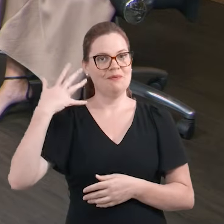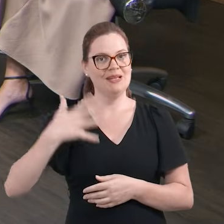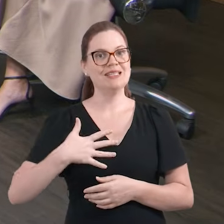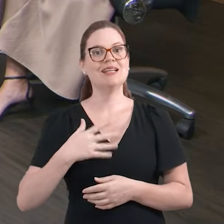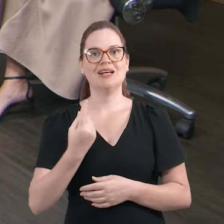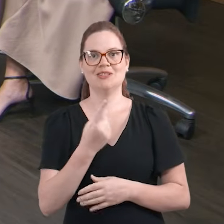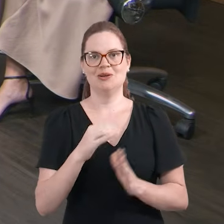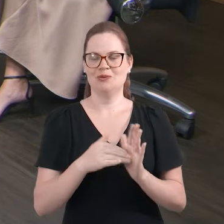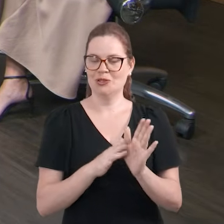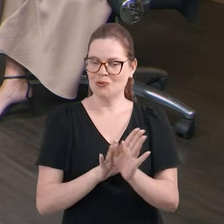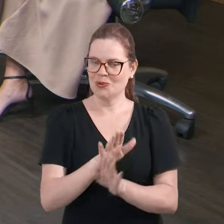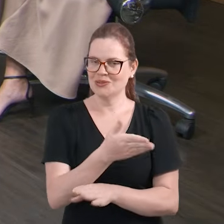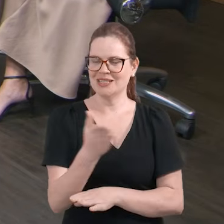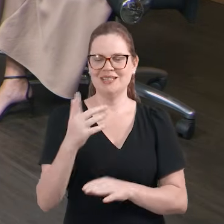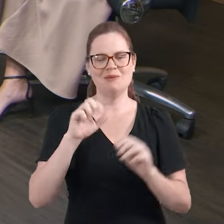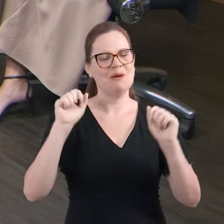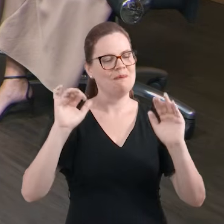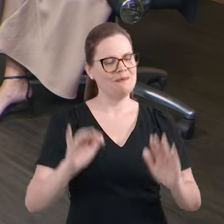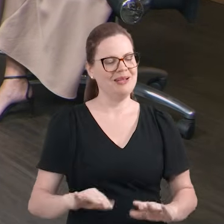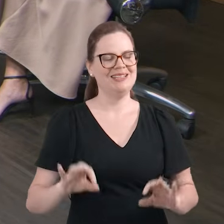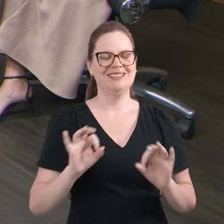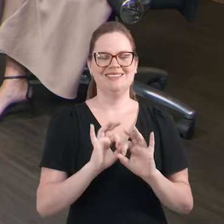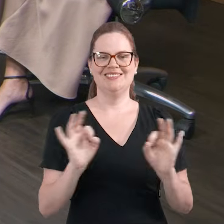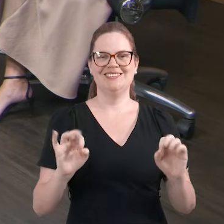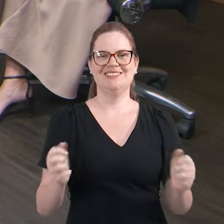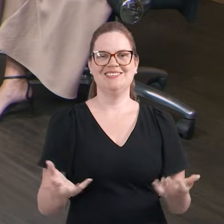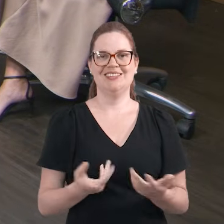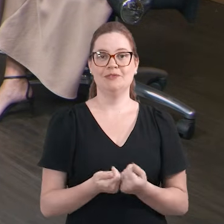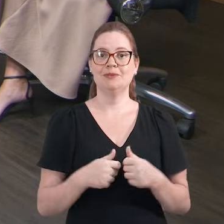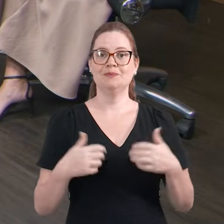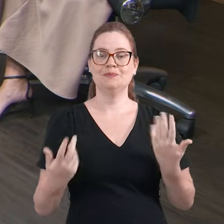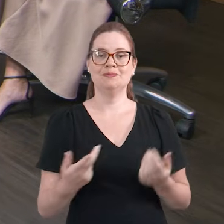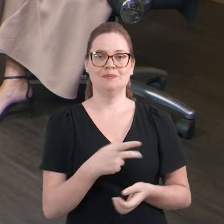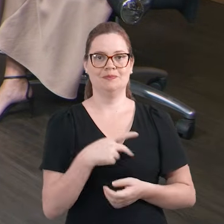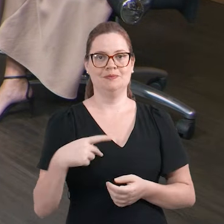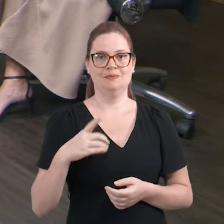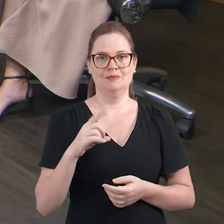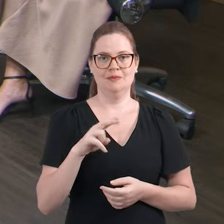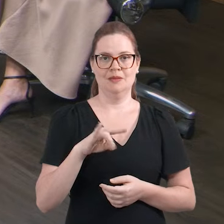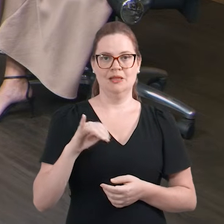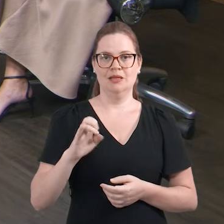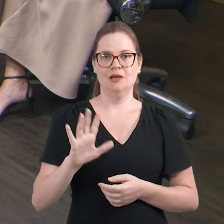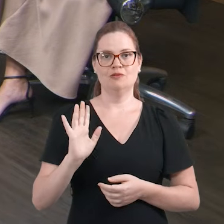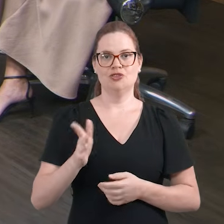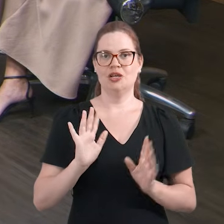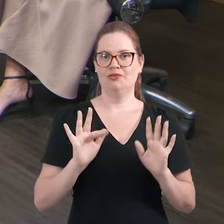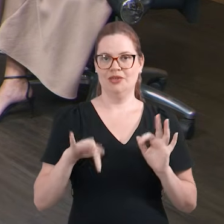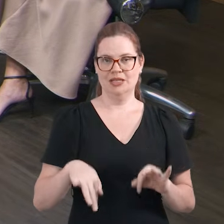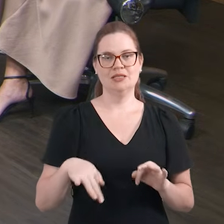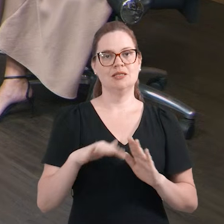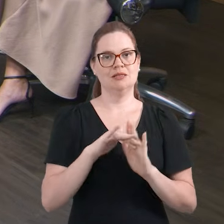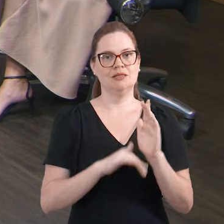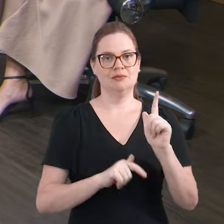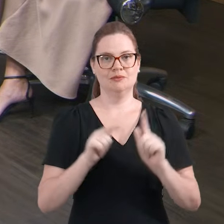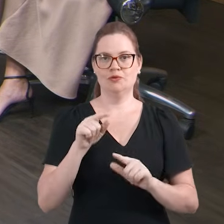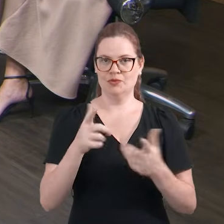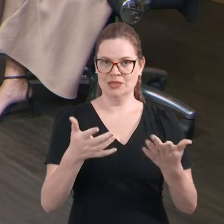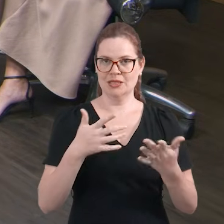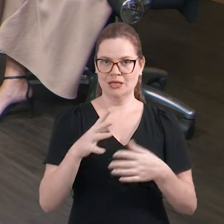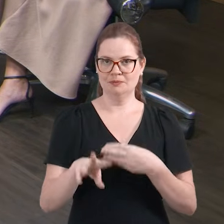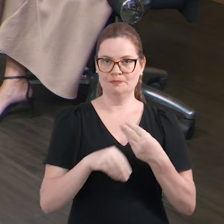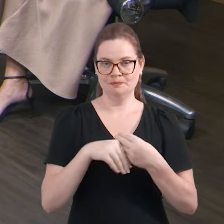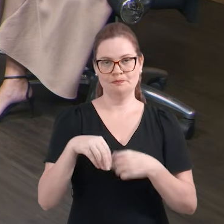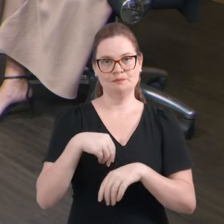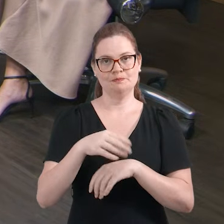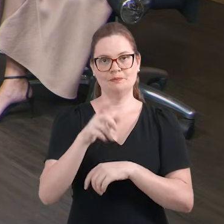um conselho que fica para todo mundo, né? Muito importante. Daniel, a gente está caminhando para o final do programa. Você quer dar